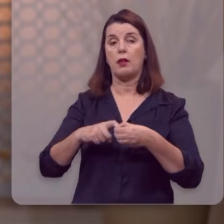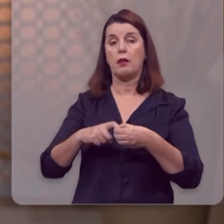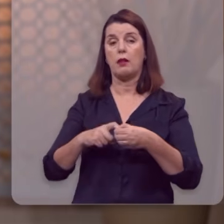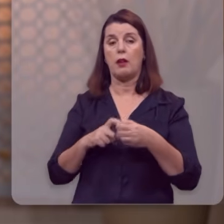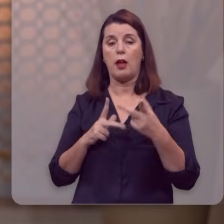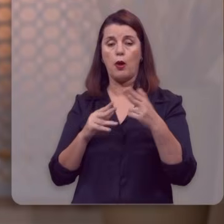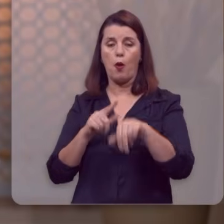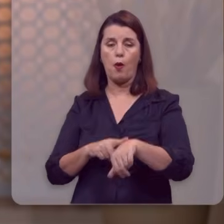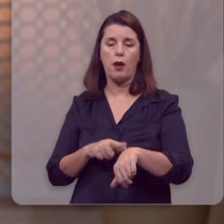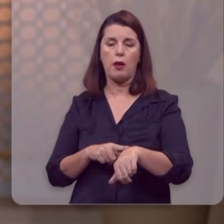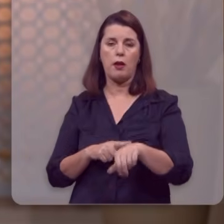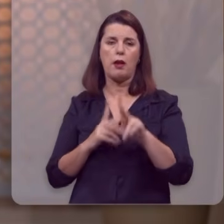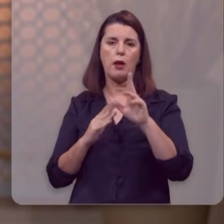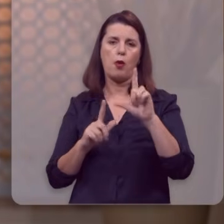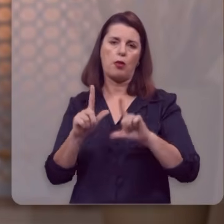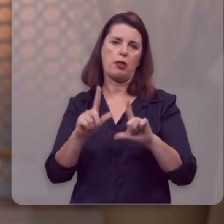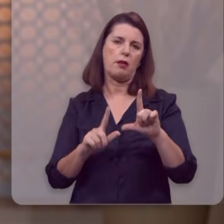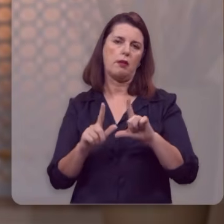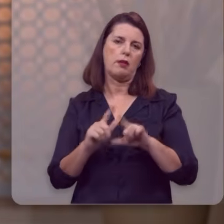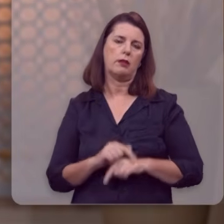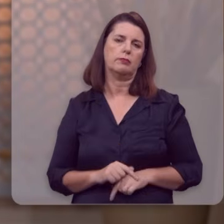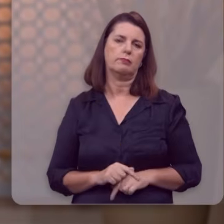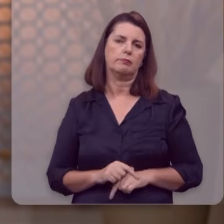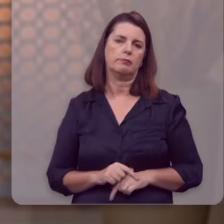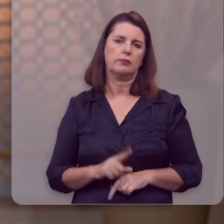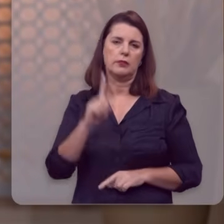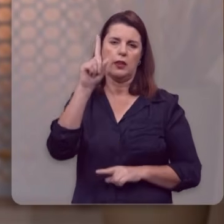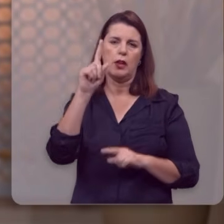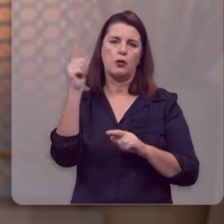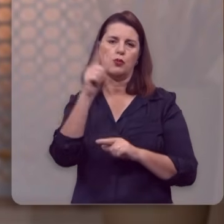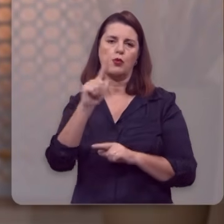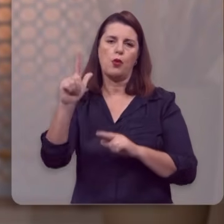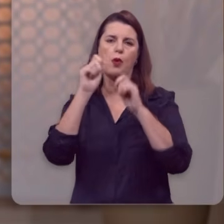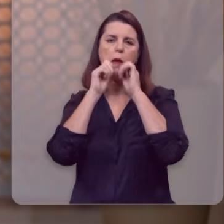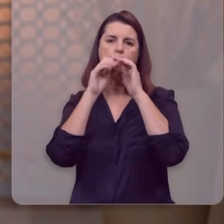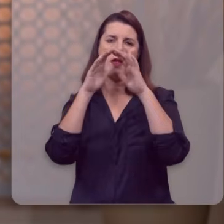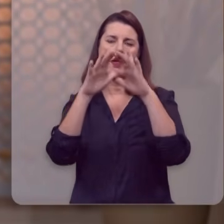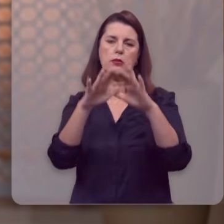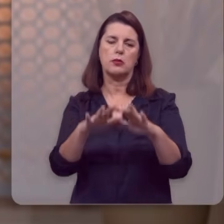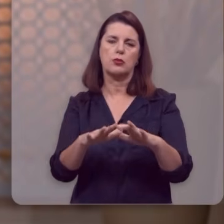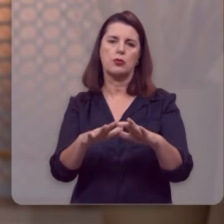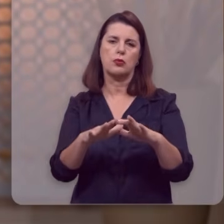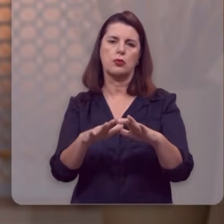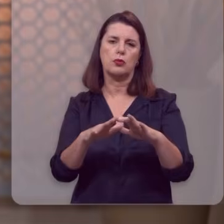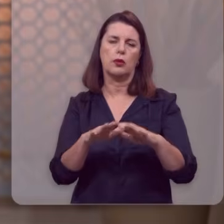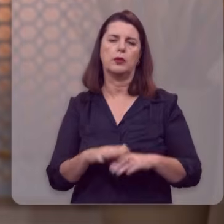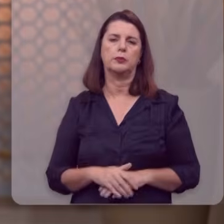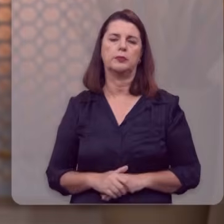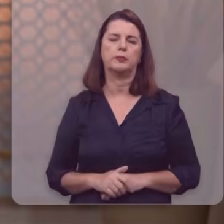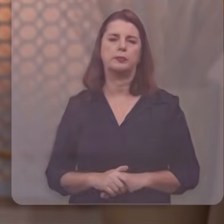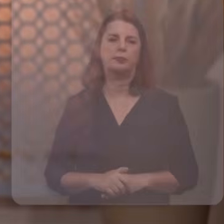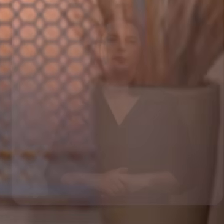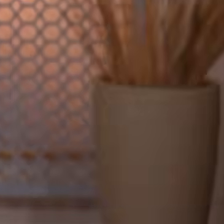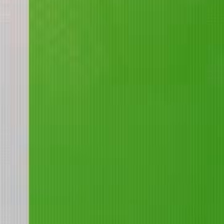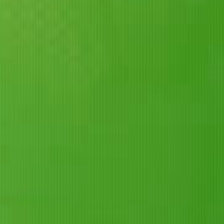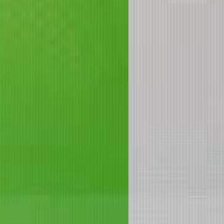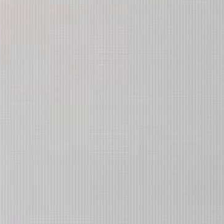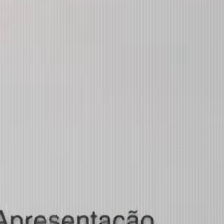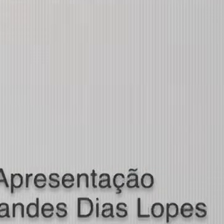volta, neste mesmo horário e neste mesmo canal. Que Deus continue te abençoando ricamente.